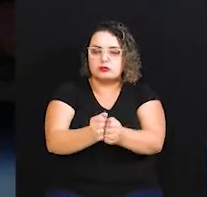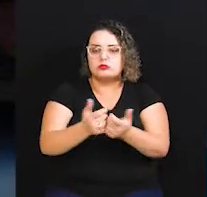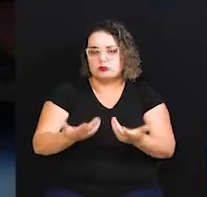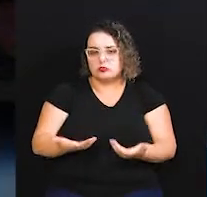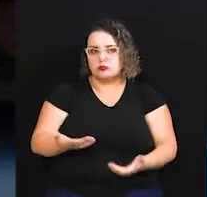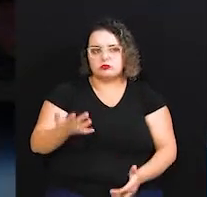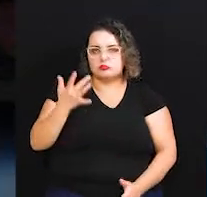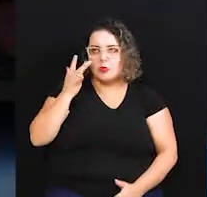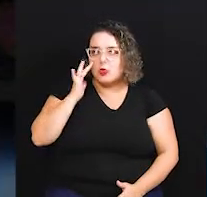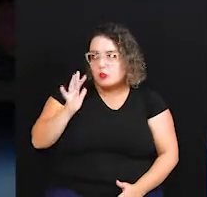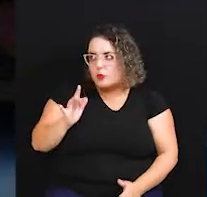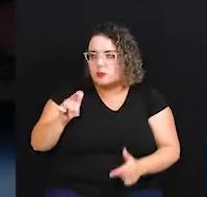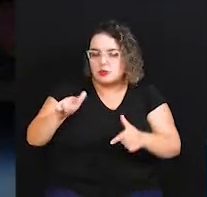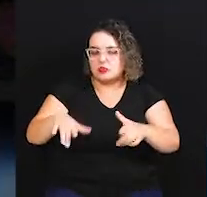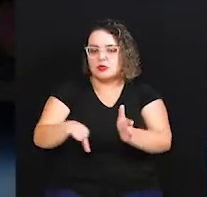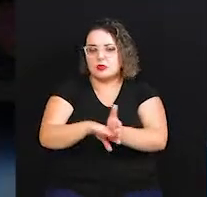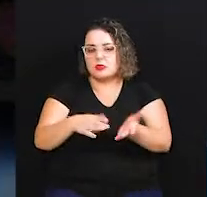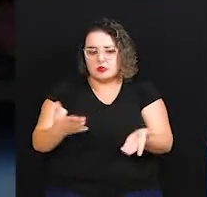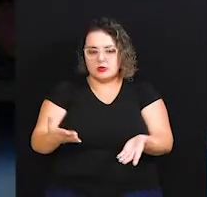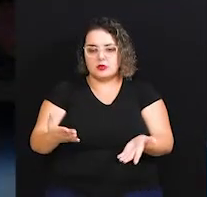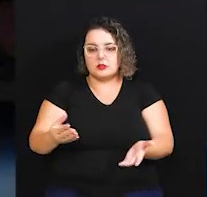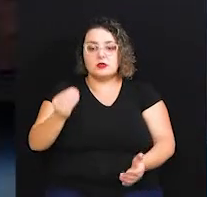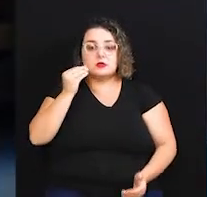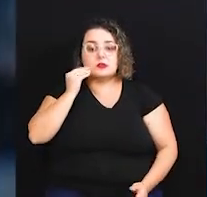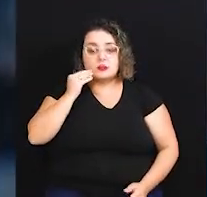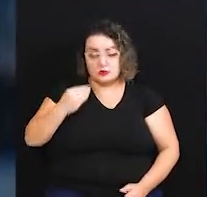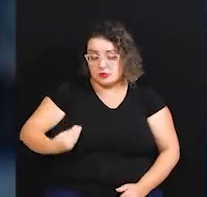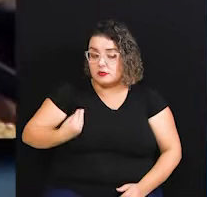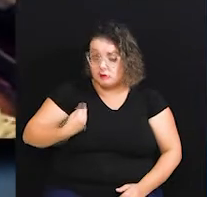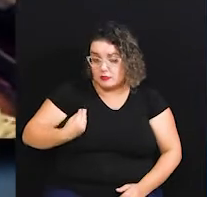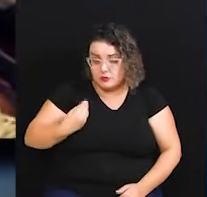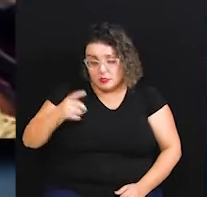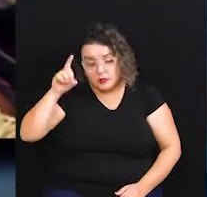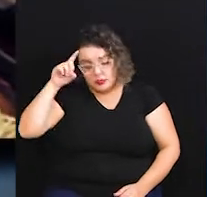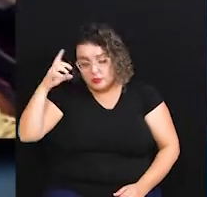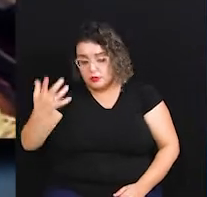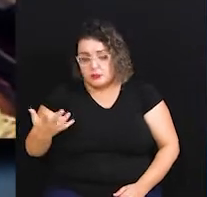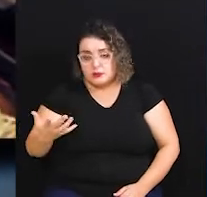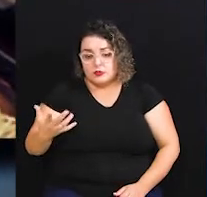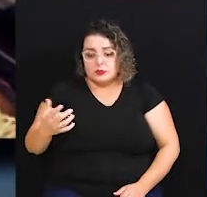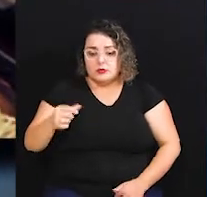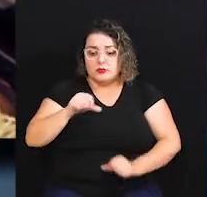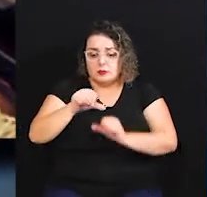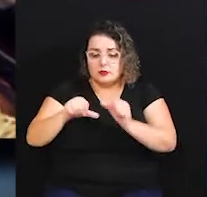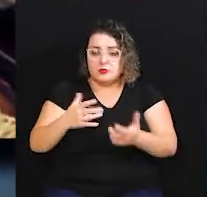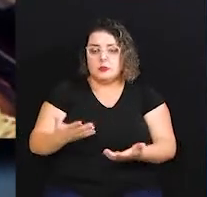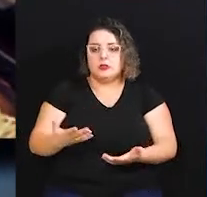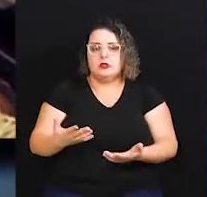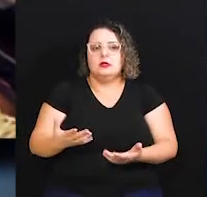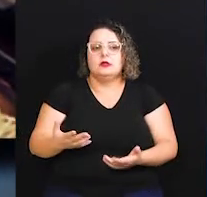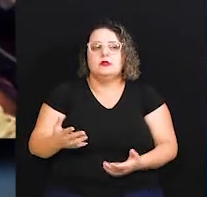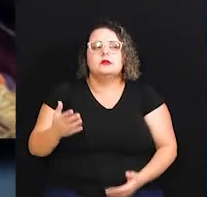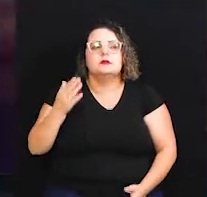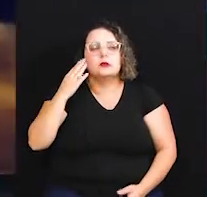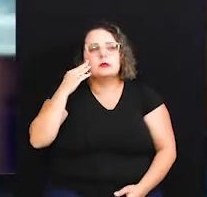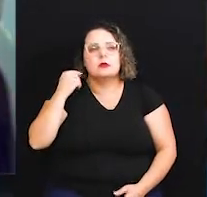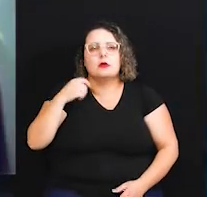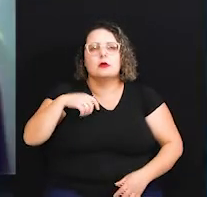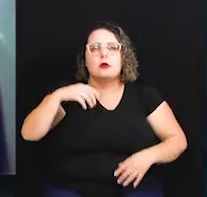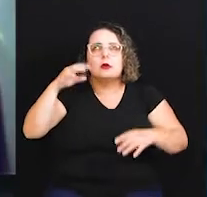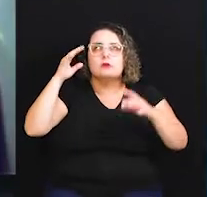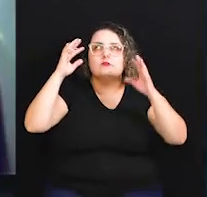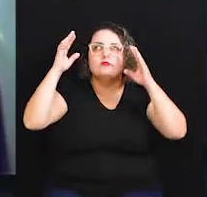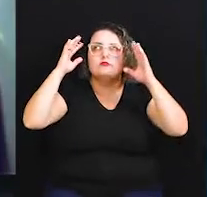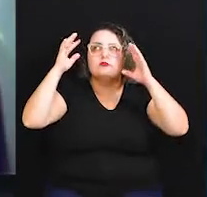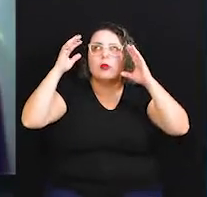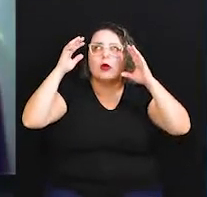num espaço como esse, né? Só estava tentando viver o seu dia e tentando mudar o cenário. Não, passa um filme